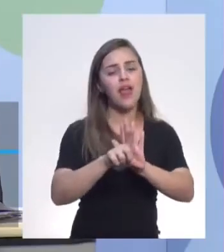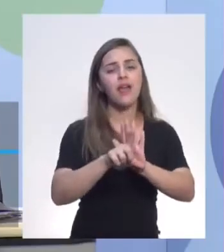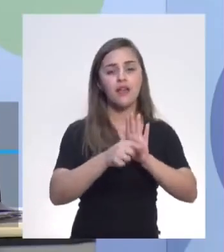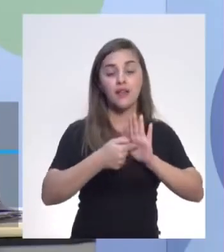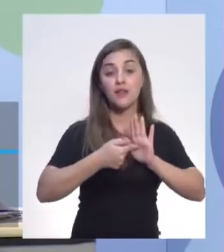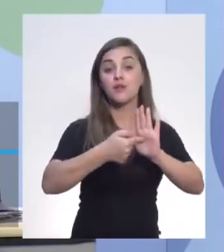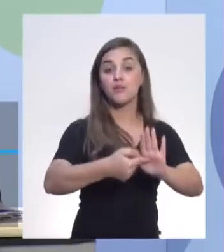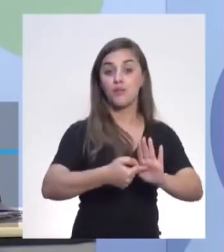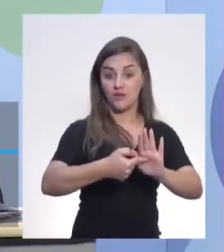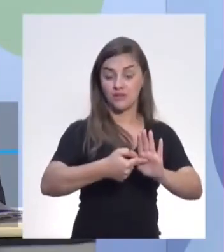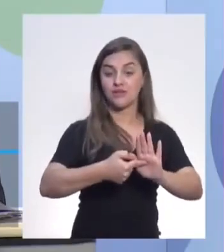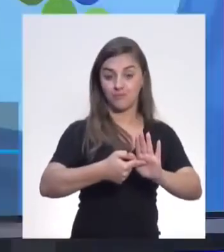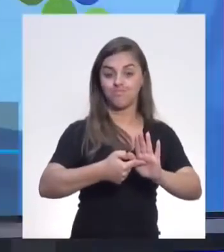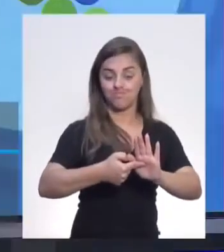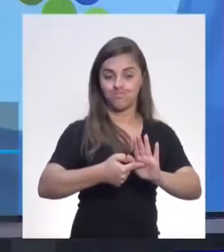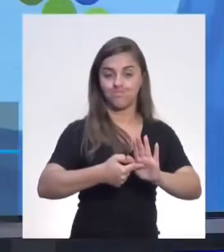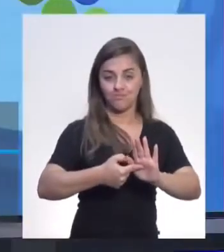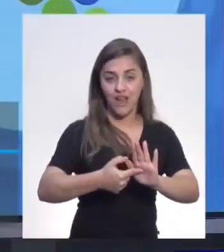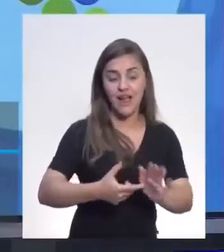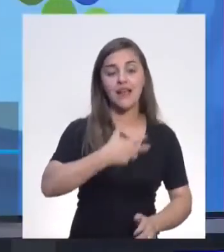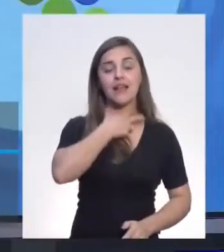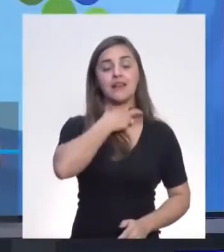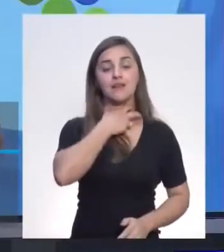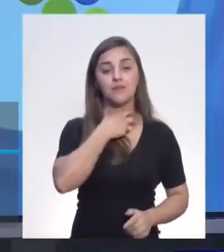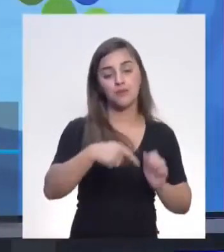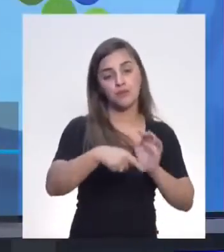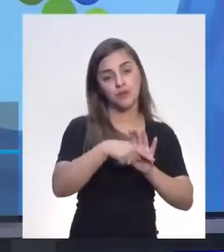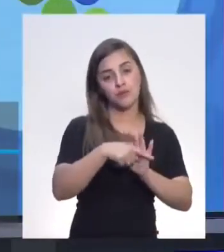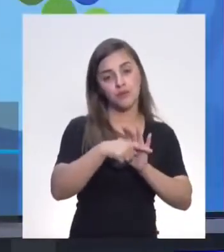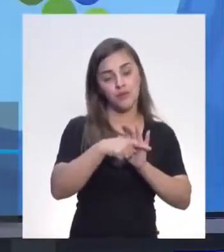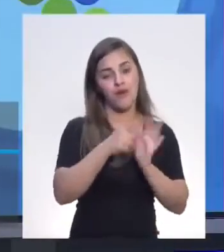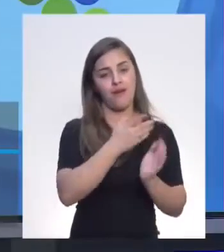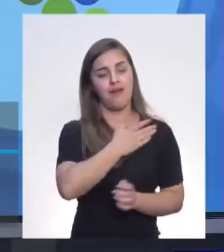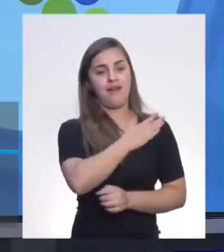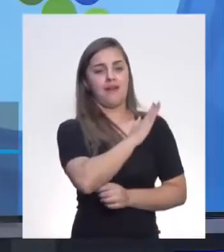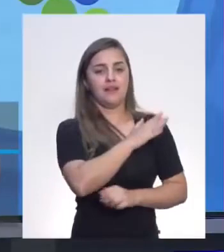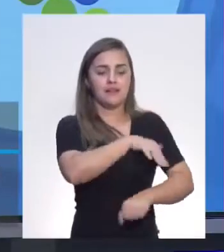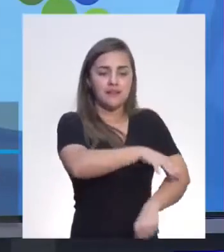o racismo. Só umas coisas que eu vi aqui no chat, só para deixar claro,